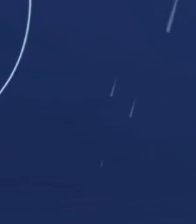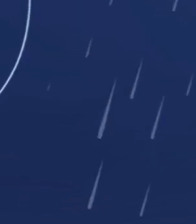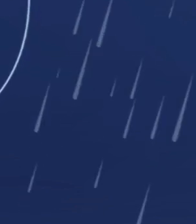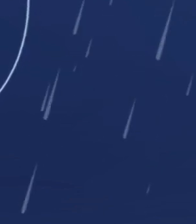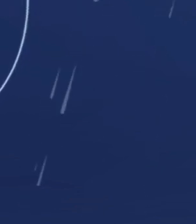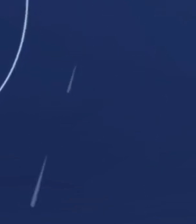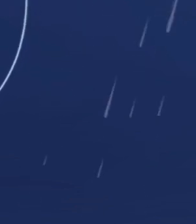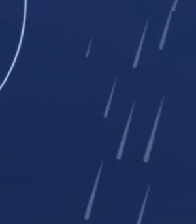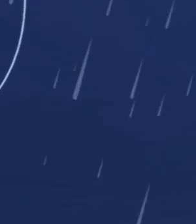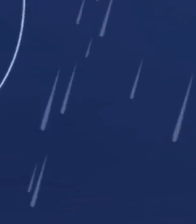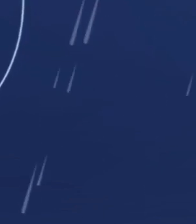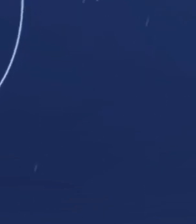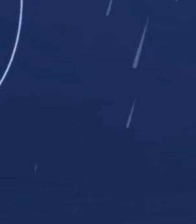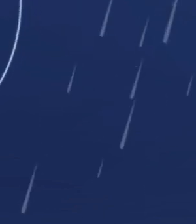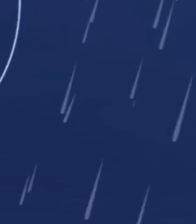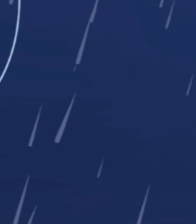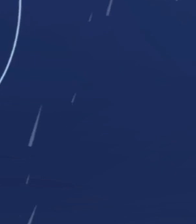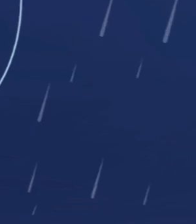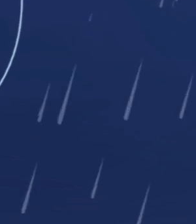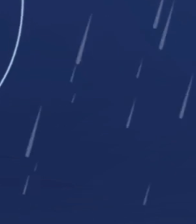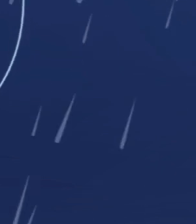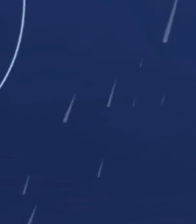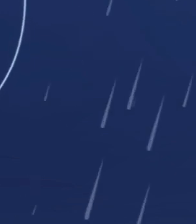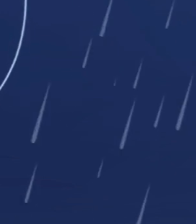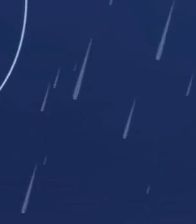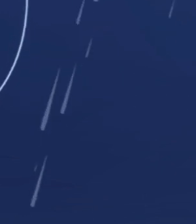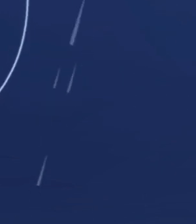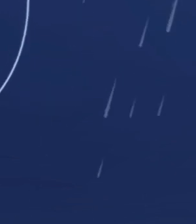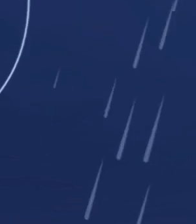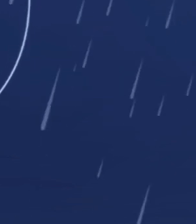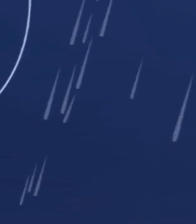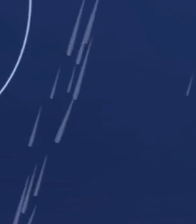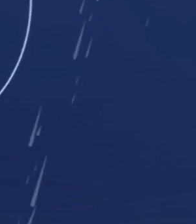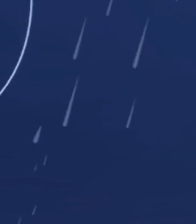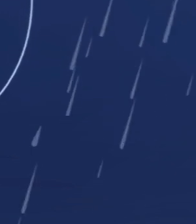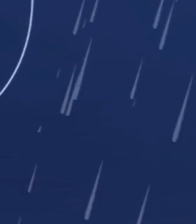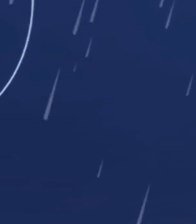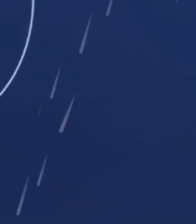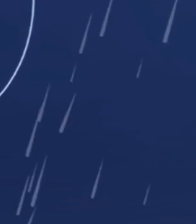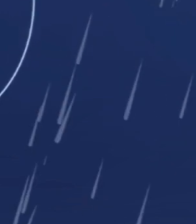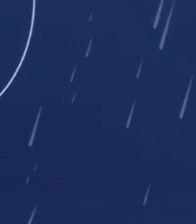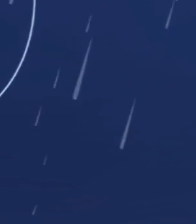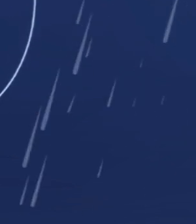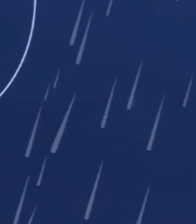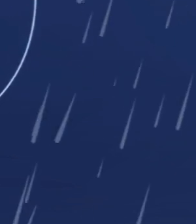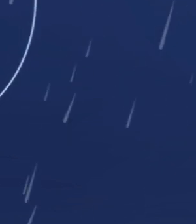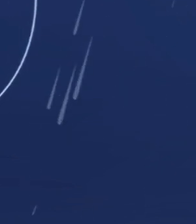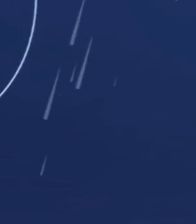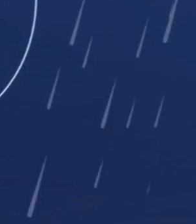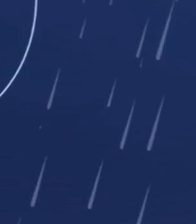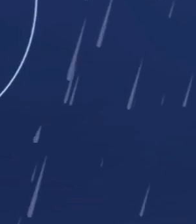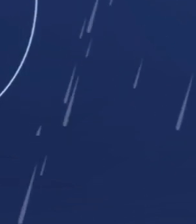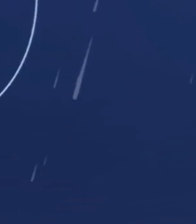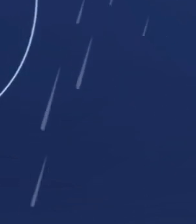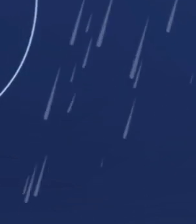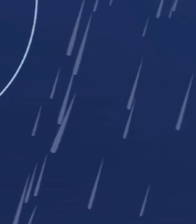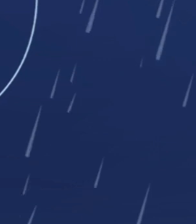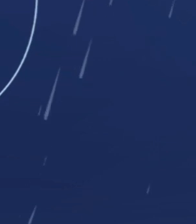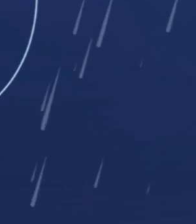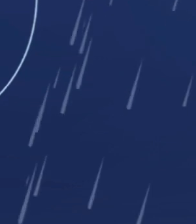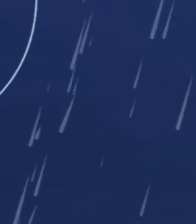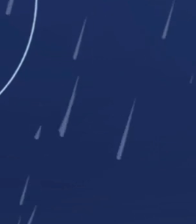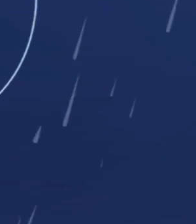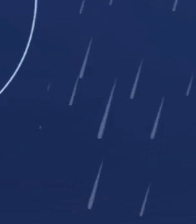Mínima de 19 graus e máxima de 29. Em Rio Paranaíba, a previsão é a mesma. Máxima de 29, mínima